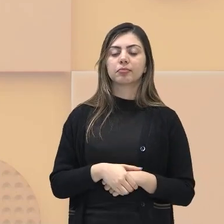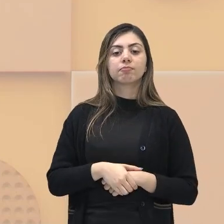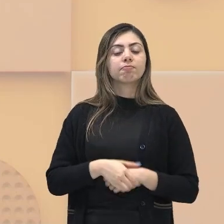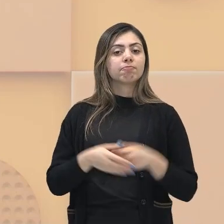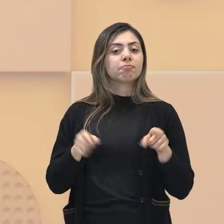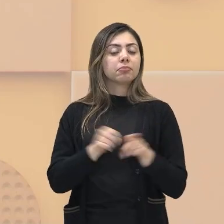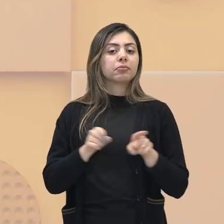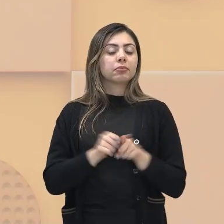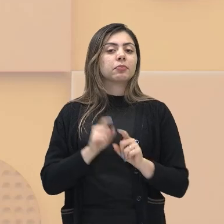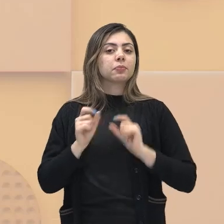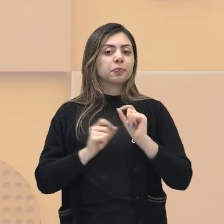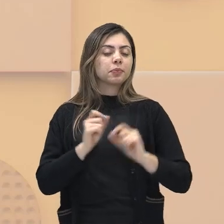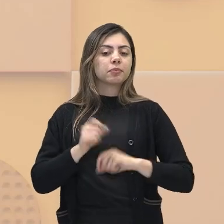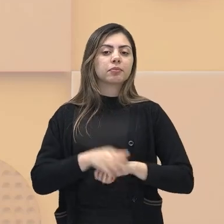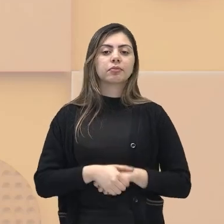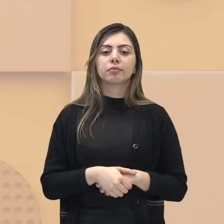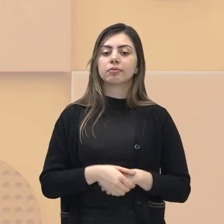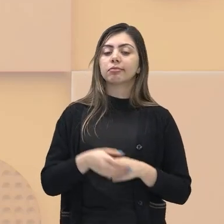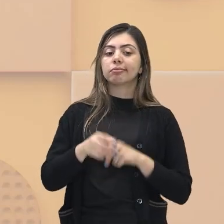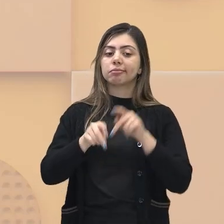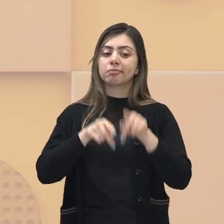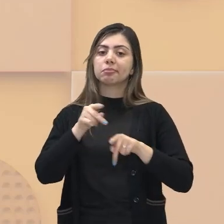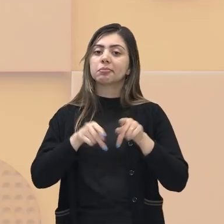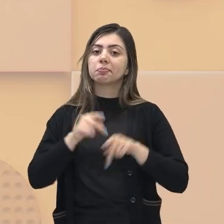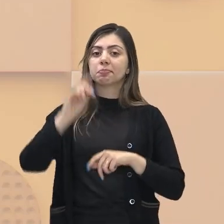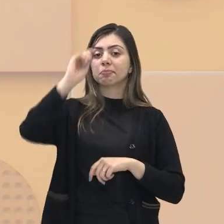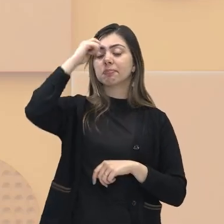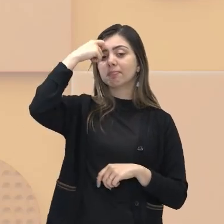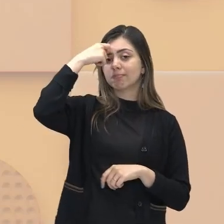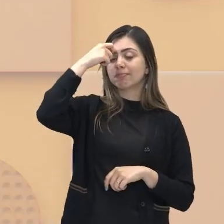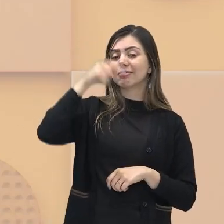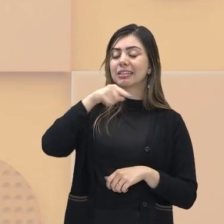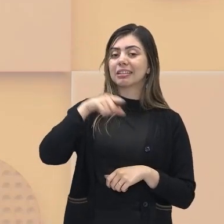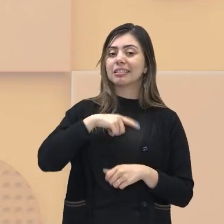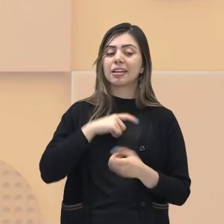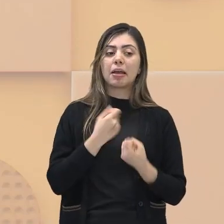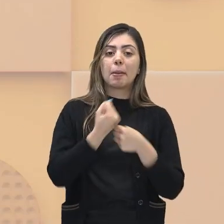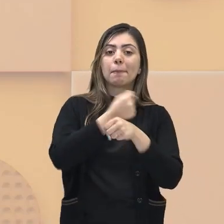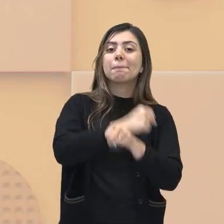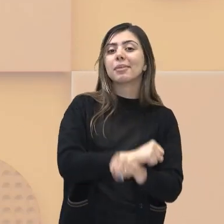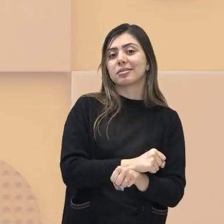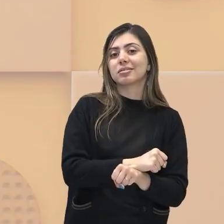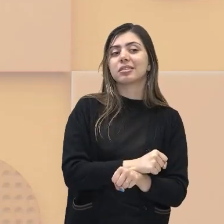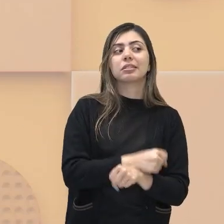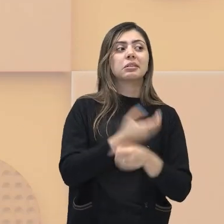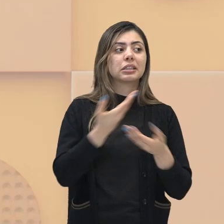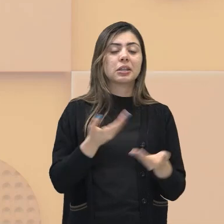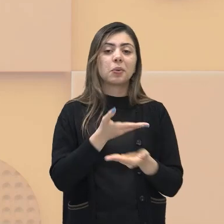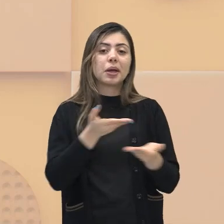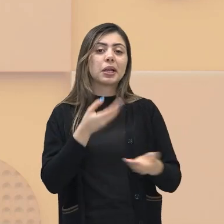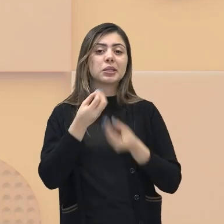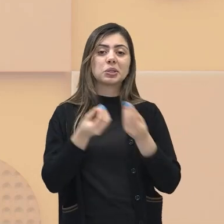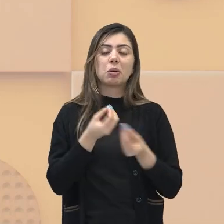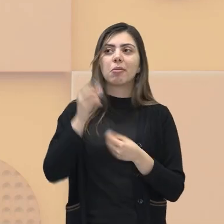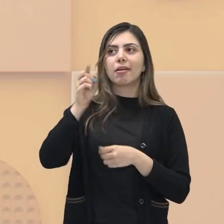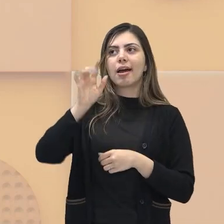Assim como também das pessoas negras, que foram escravizadas tiradas do continente africano e trazidos